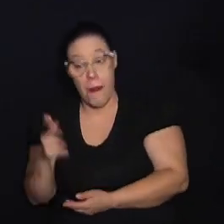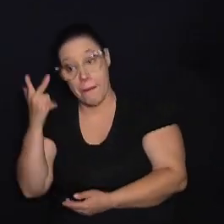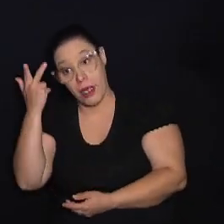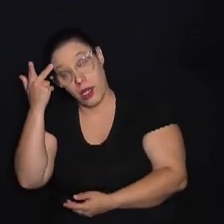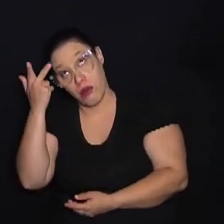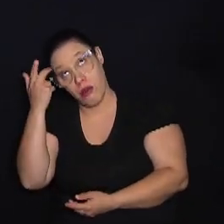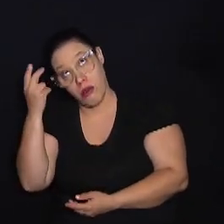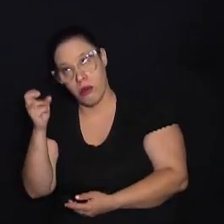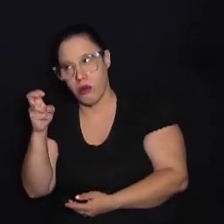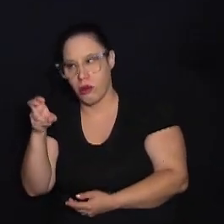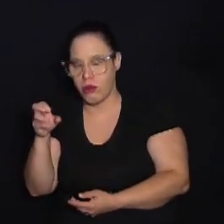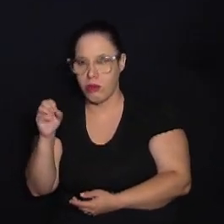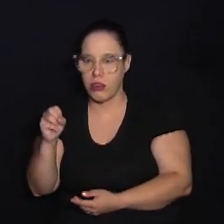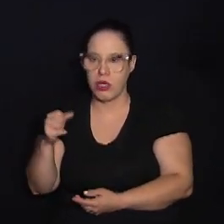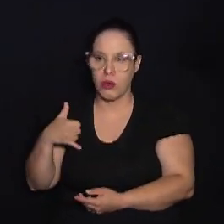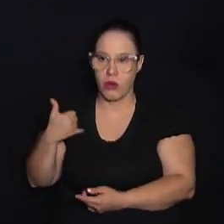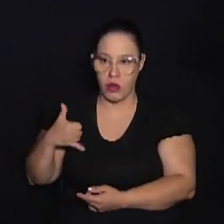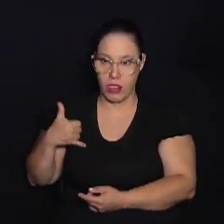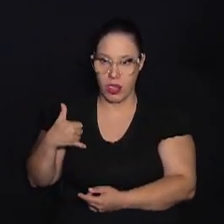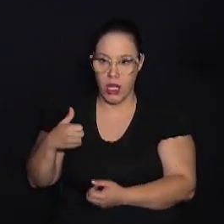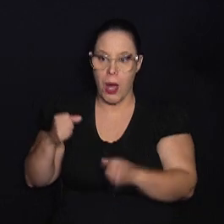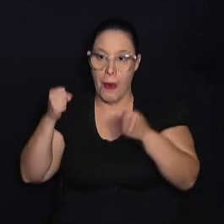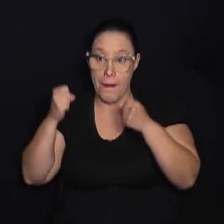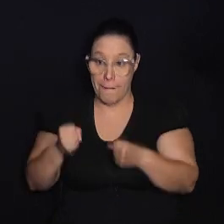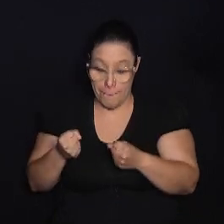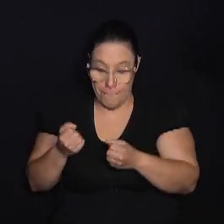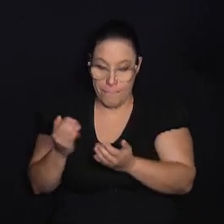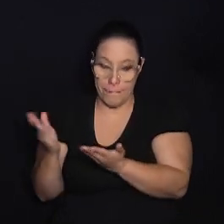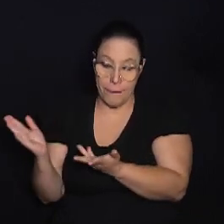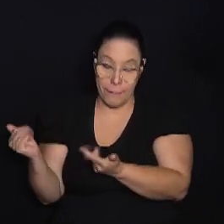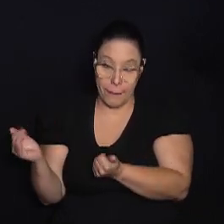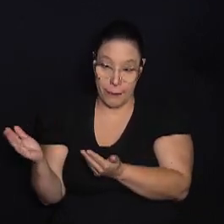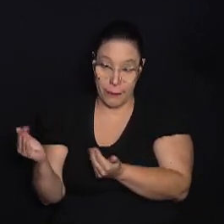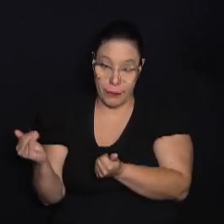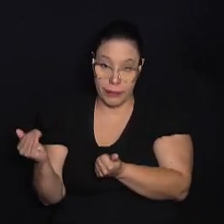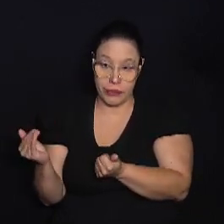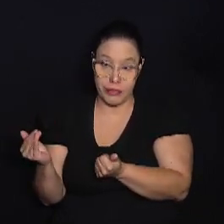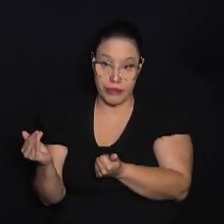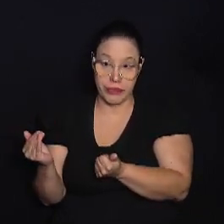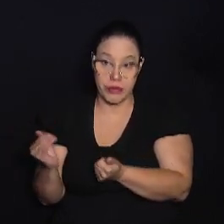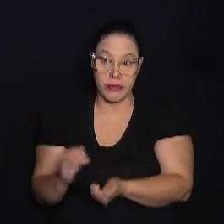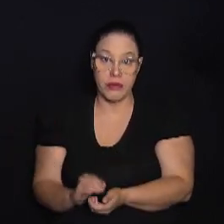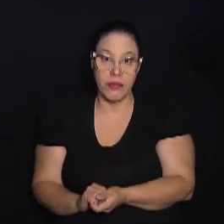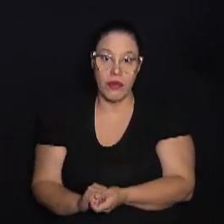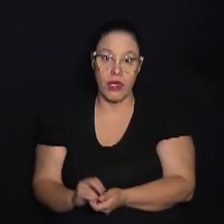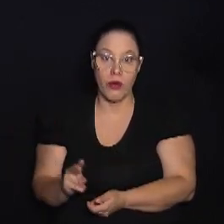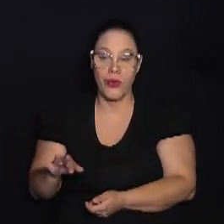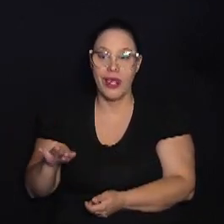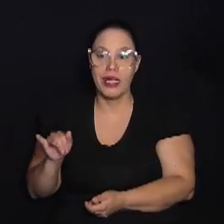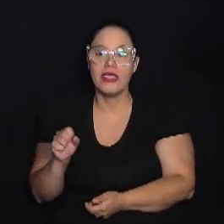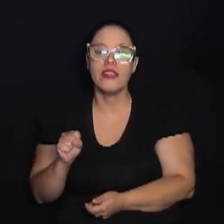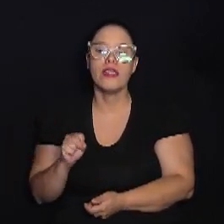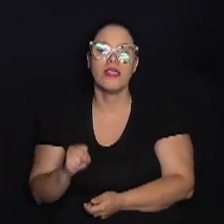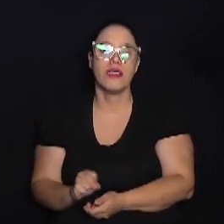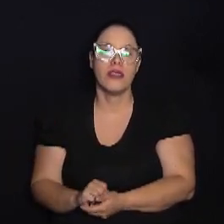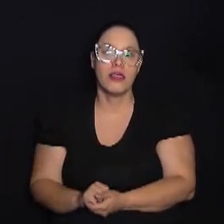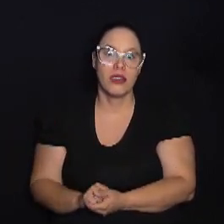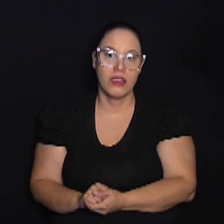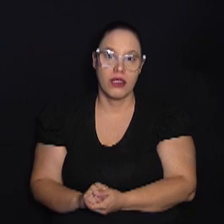faixa etária, pode aparecer em pacientes mais jovens. Pacientes mais jovens, normalmente a gente tem visto muito mais associação com tumores